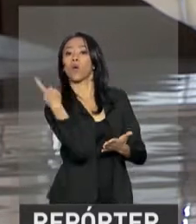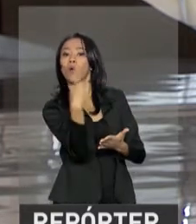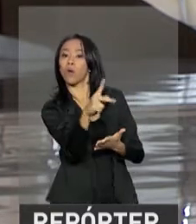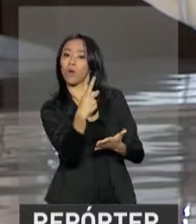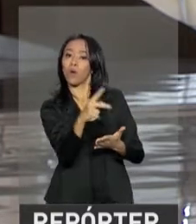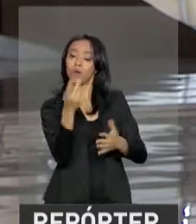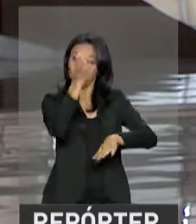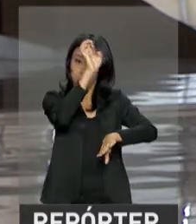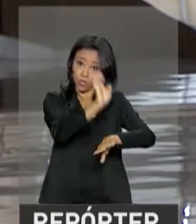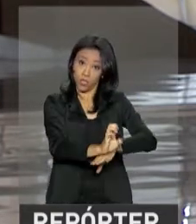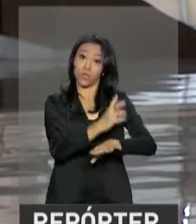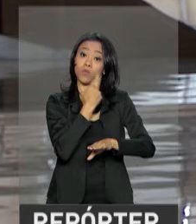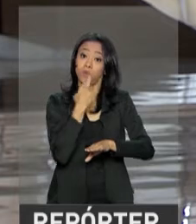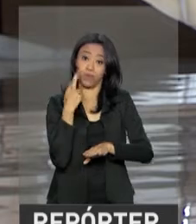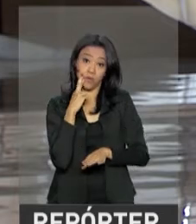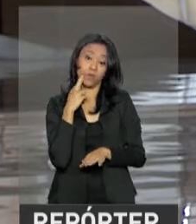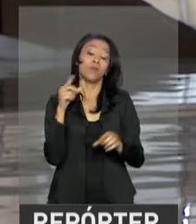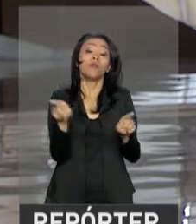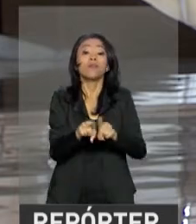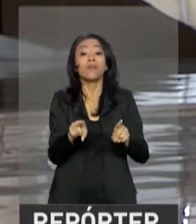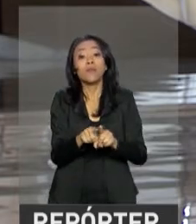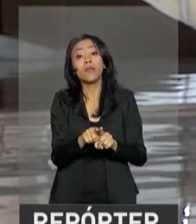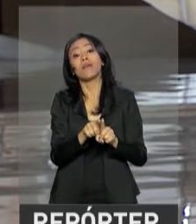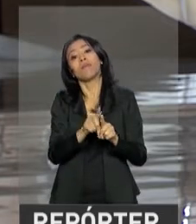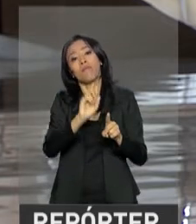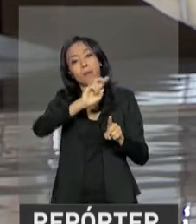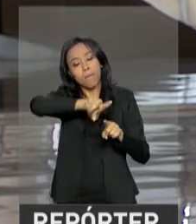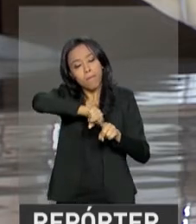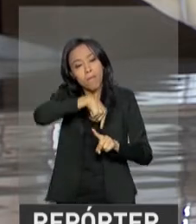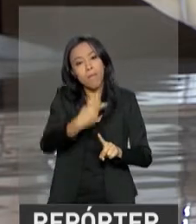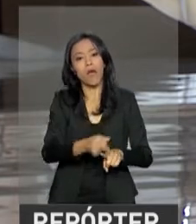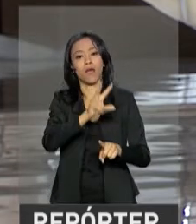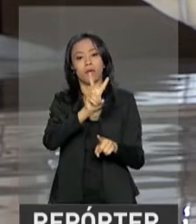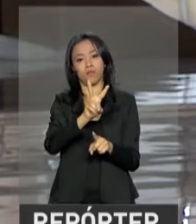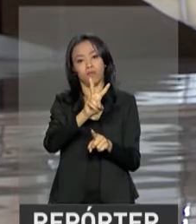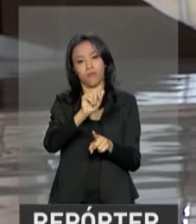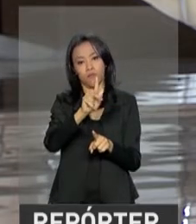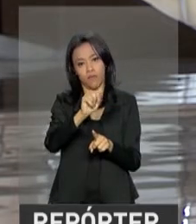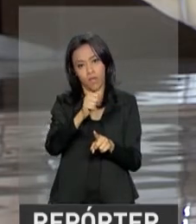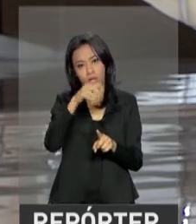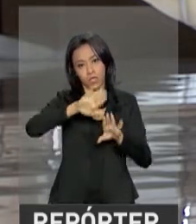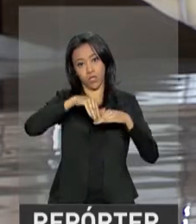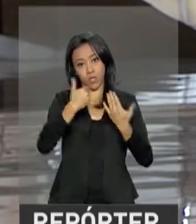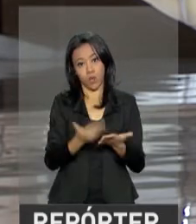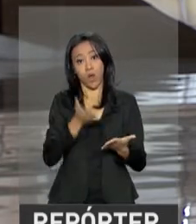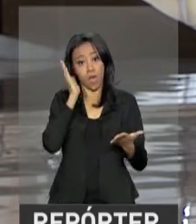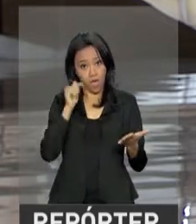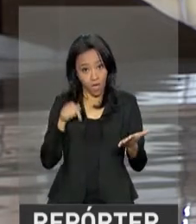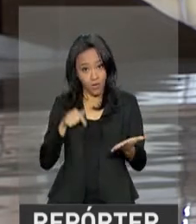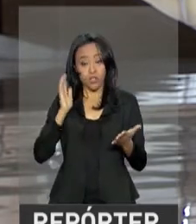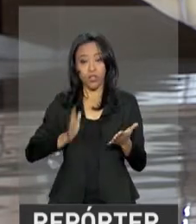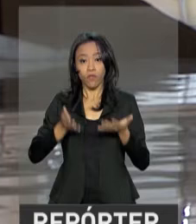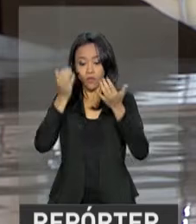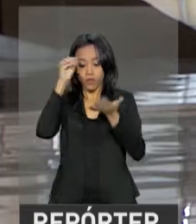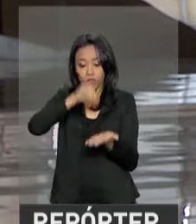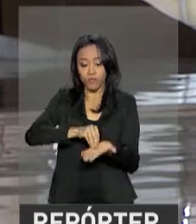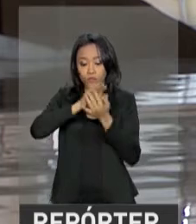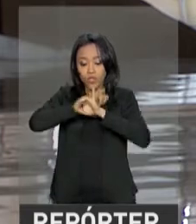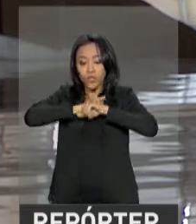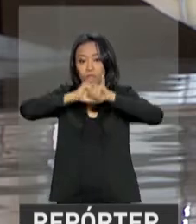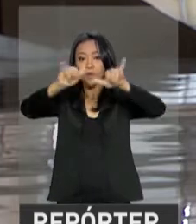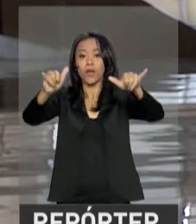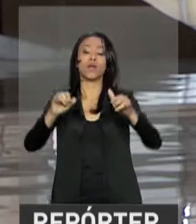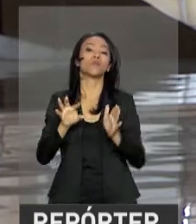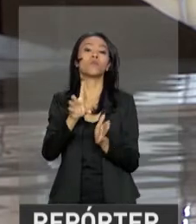em roraima e também para ampliar o número de vagas nas escolas essa medida já foi publicada na edição de hoje do diário